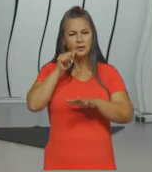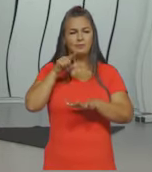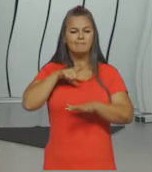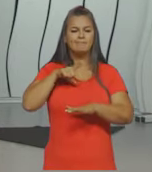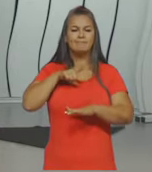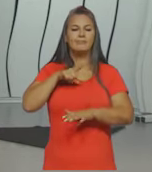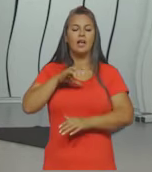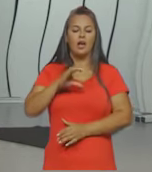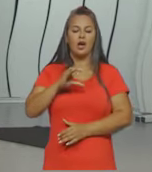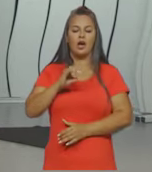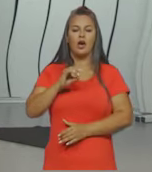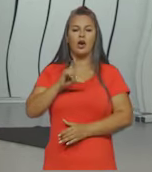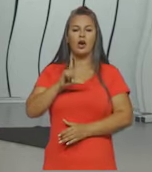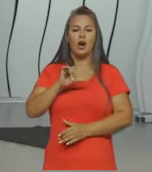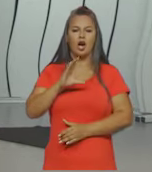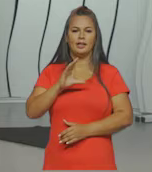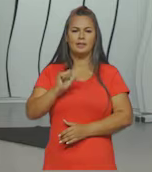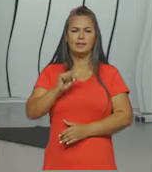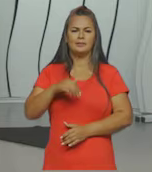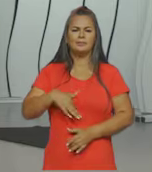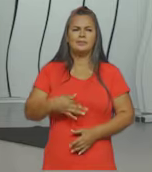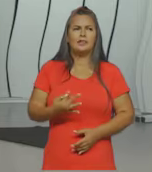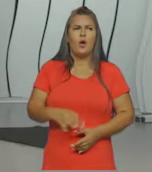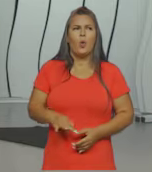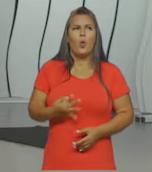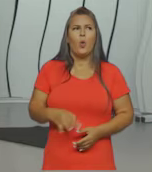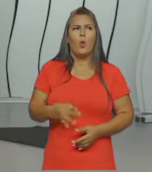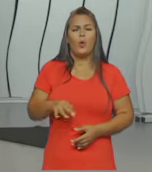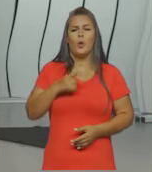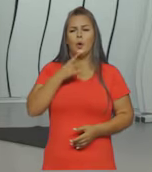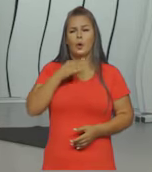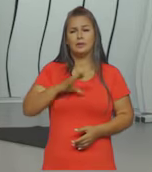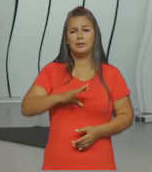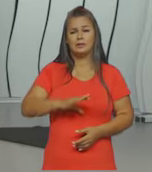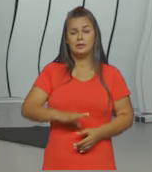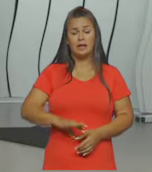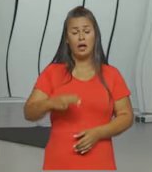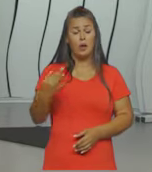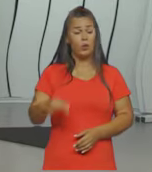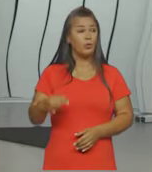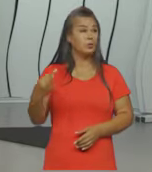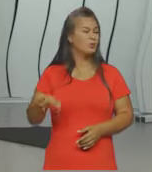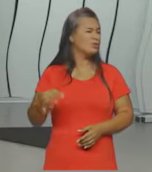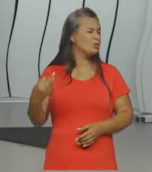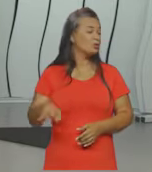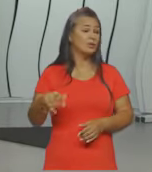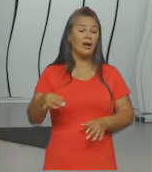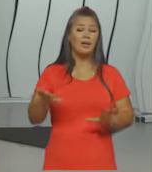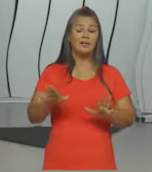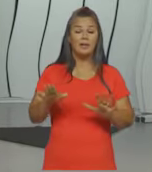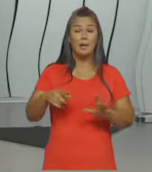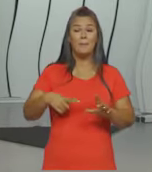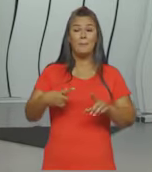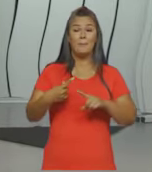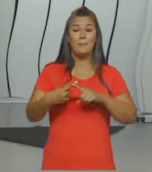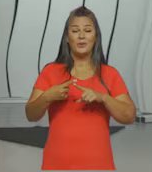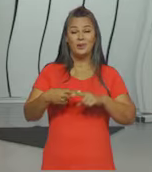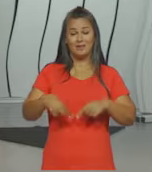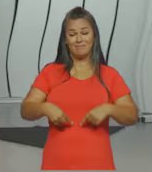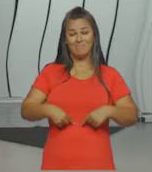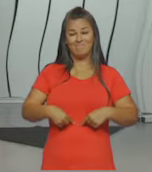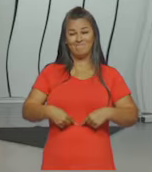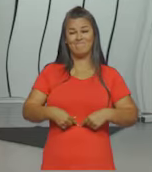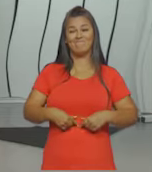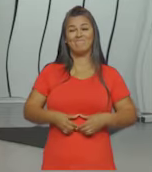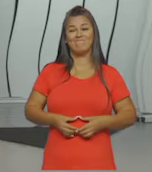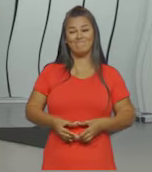interna. Então, existem substâncias, né? Que é a prostaglandina, que ela vai produzir a contração desse músculo e pode causar